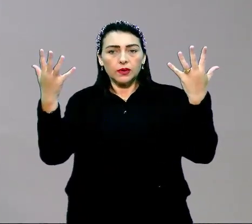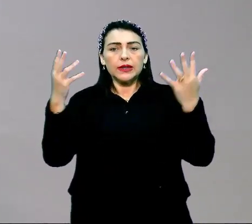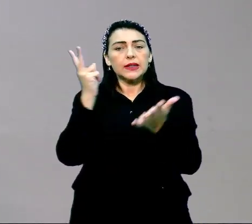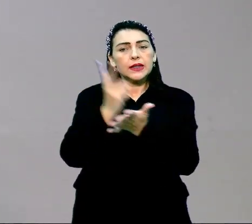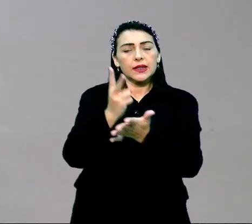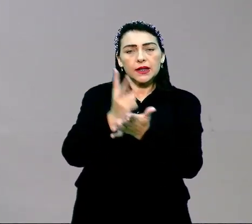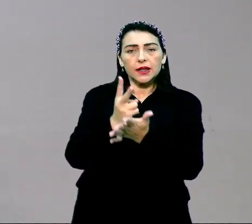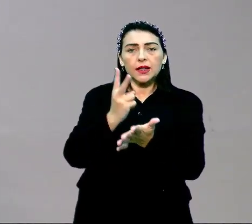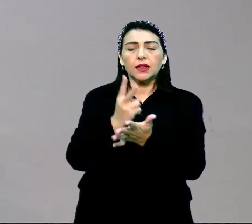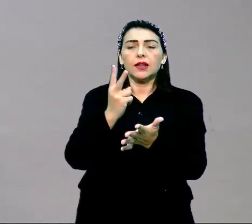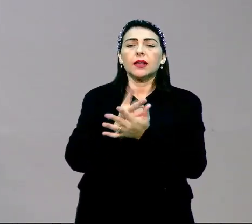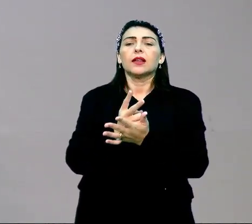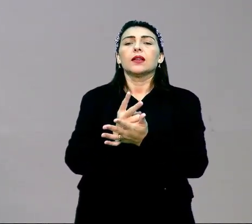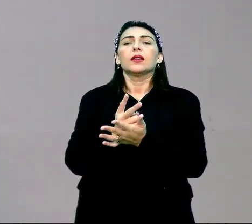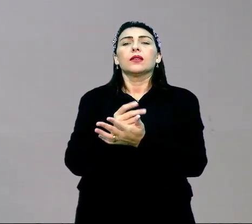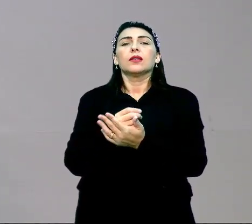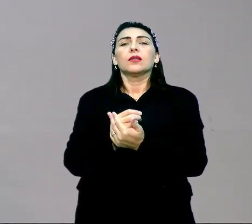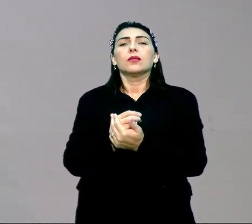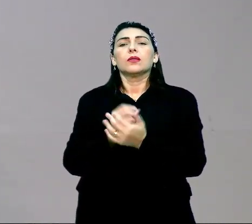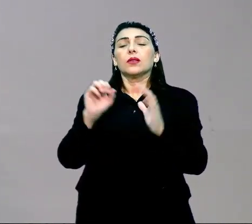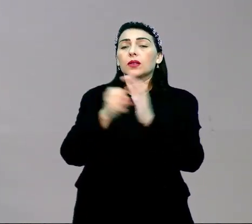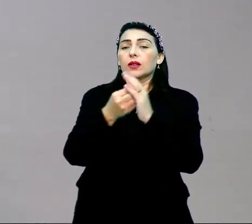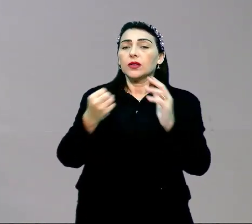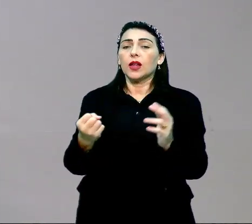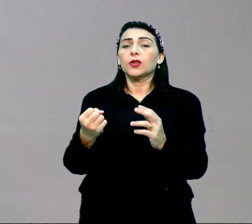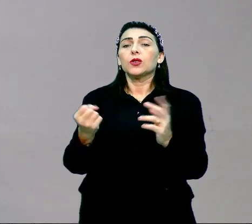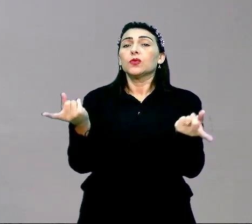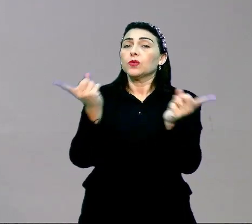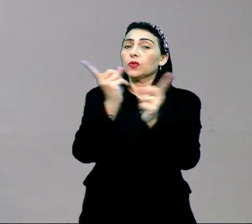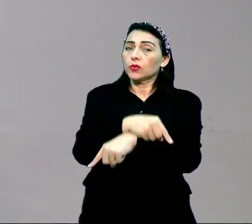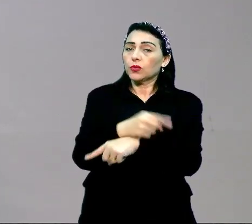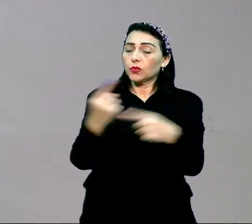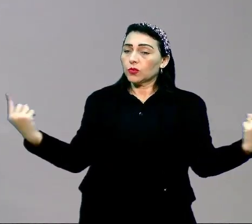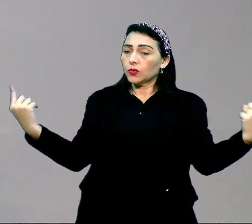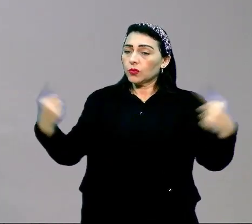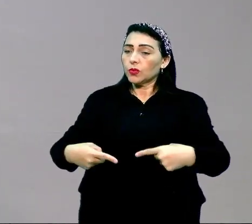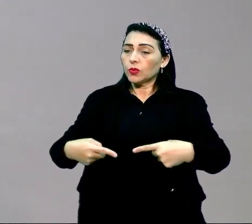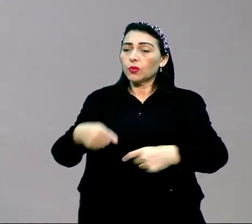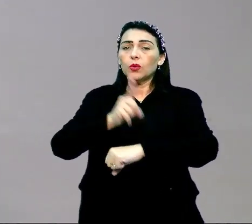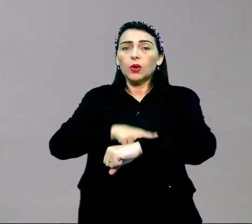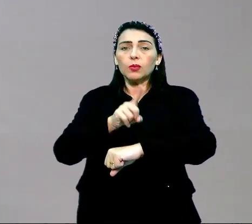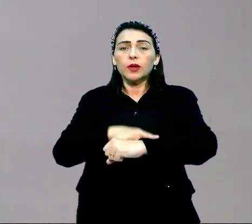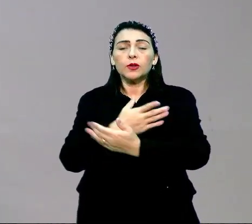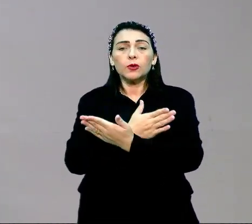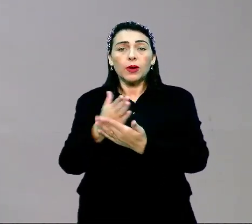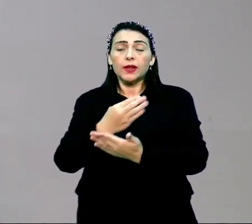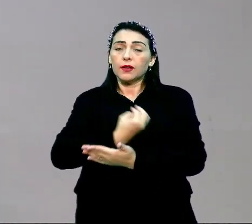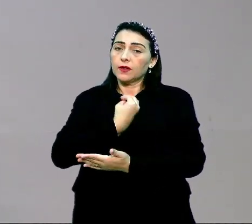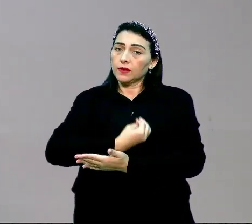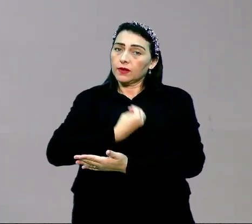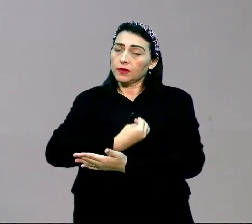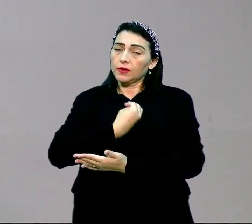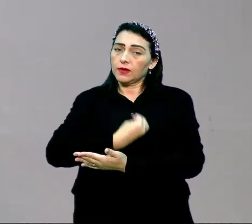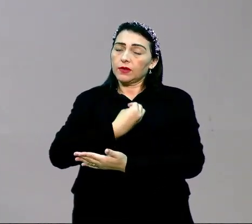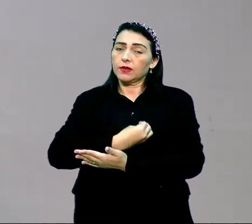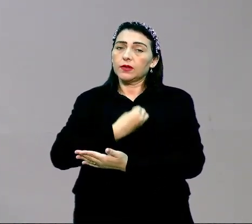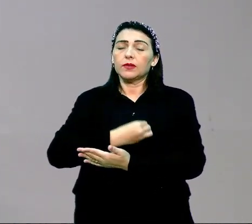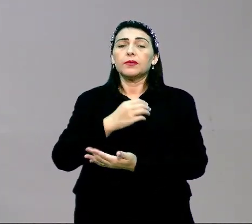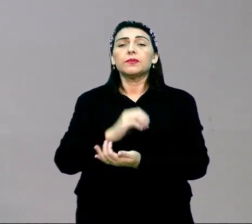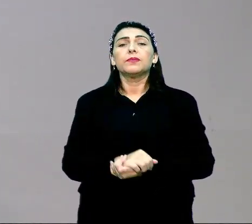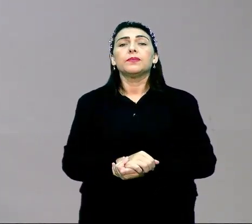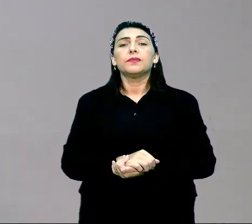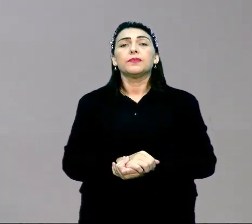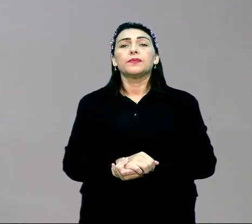sempre acaba entrando num aspecto de dualidade. A partir do momento em que aquilo começa a ser vivenciado e acaba